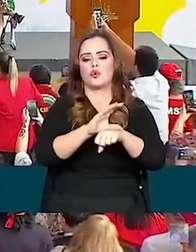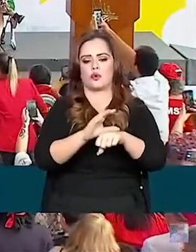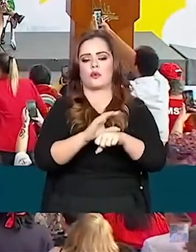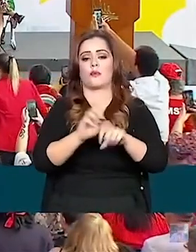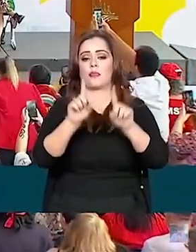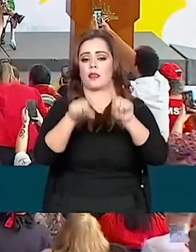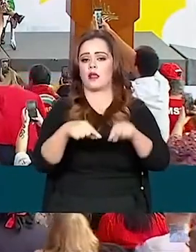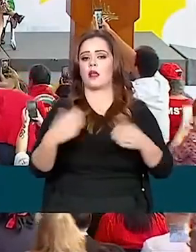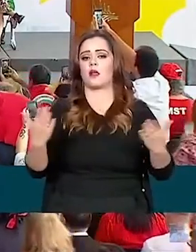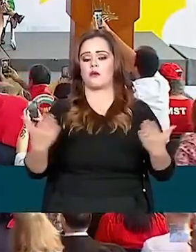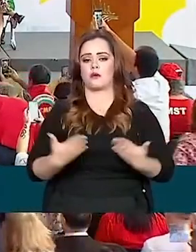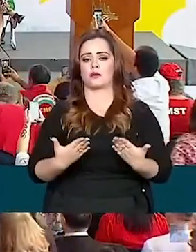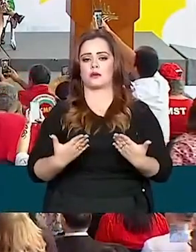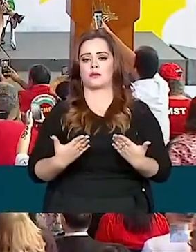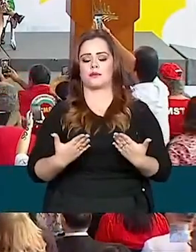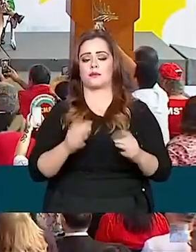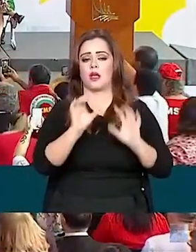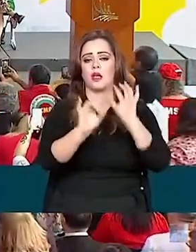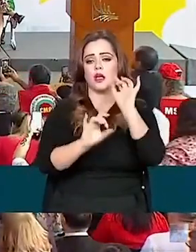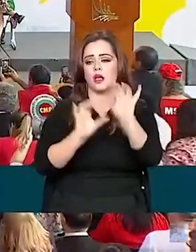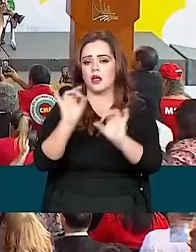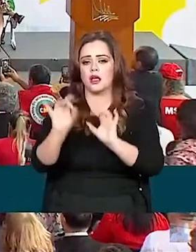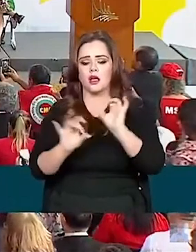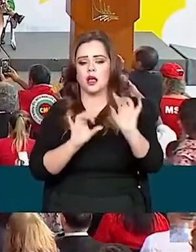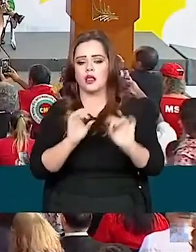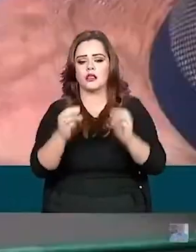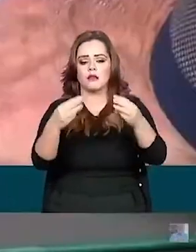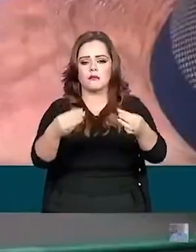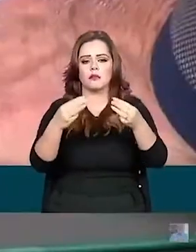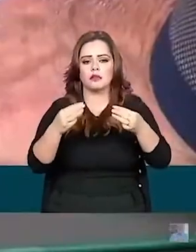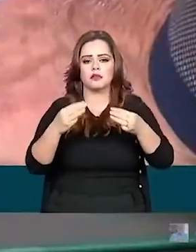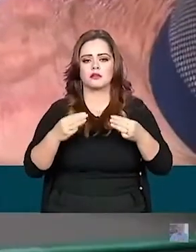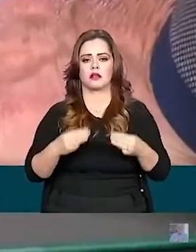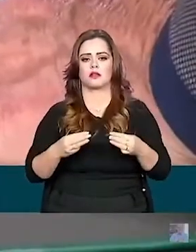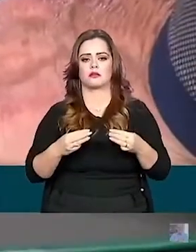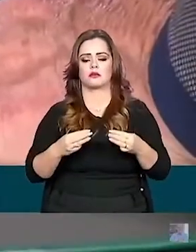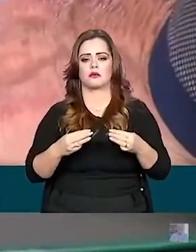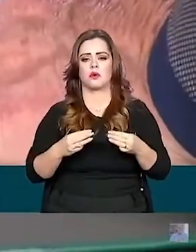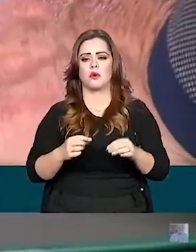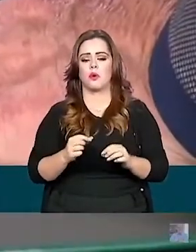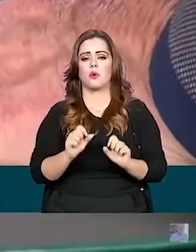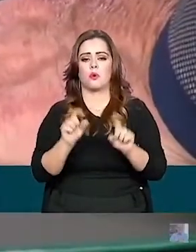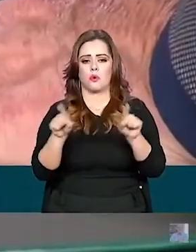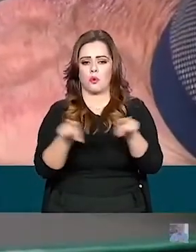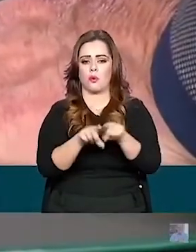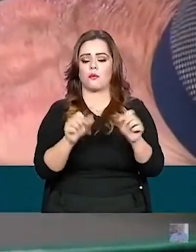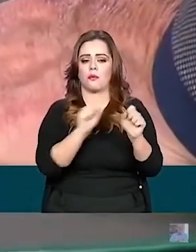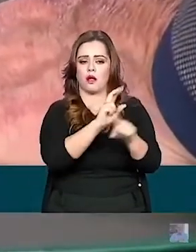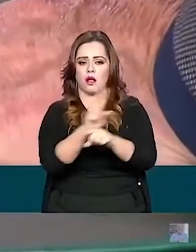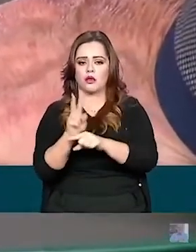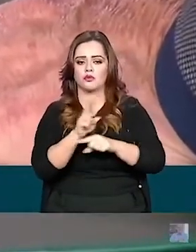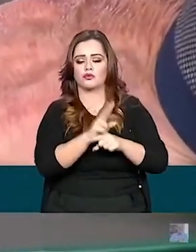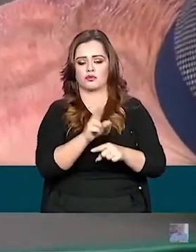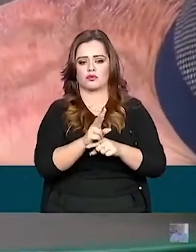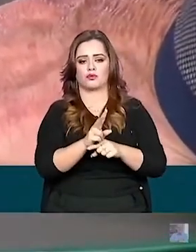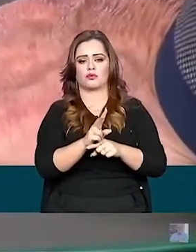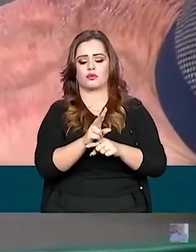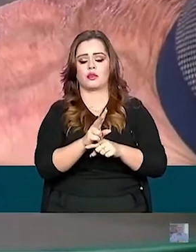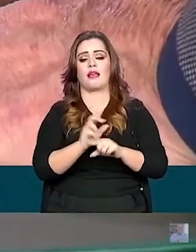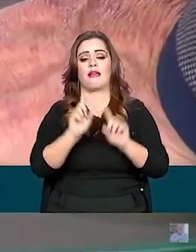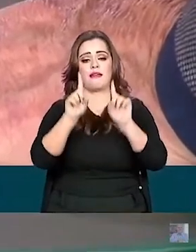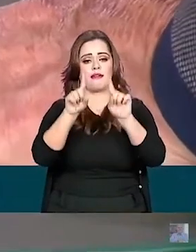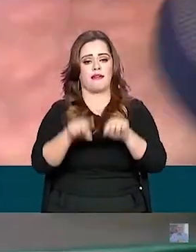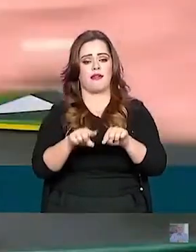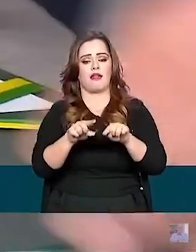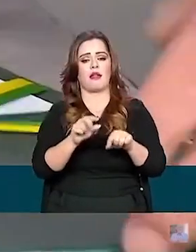institui, por sua vez, em cada um dos ministérios, uma assessoria de participação social e diversidade que